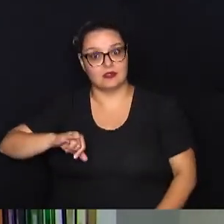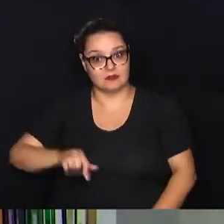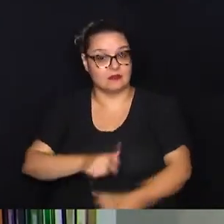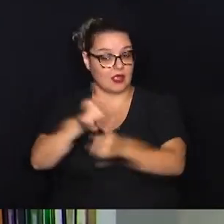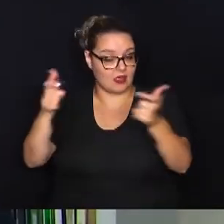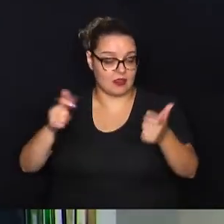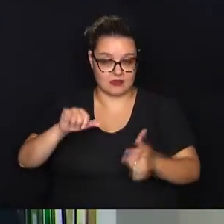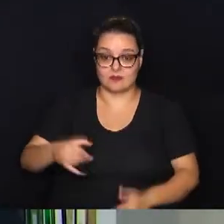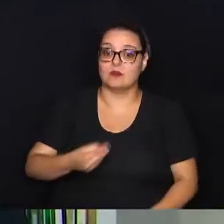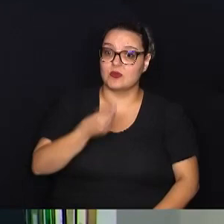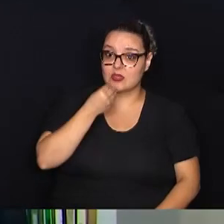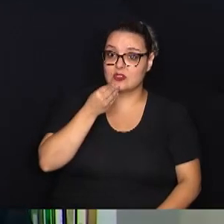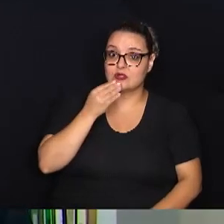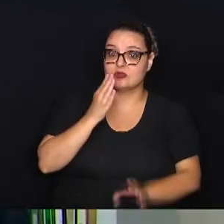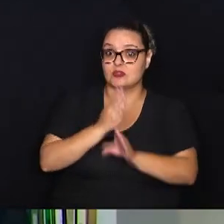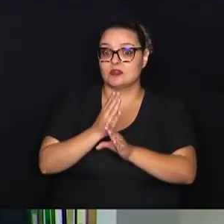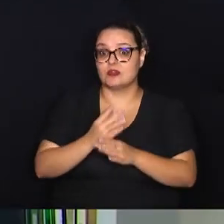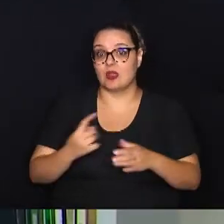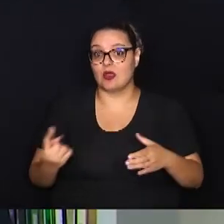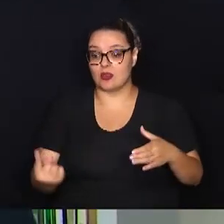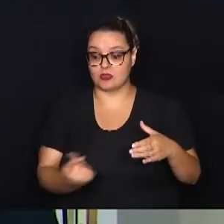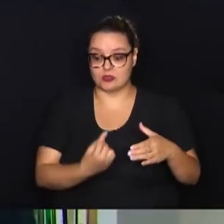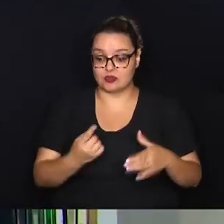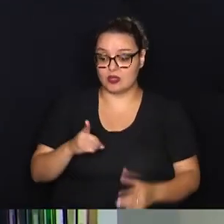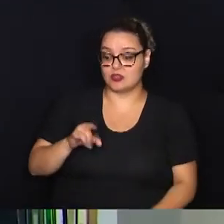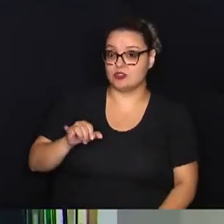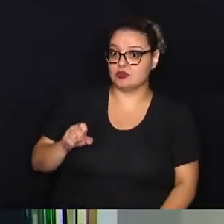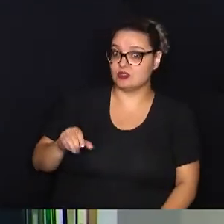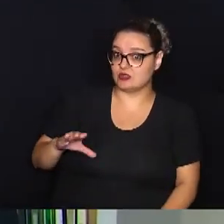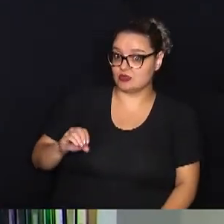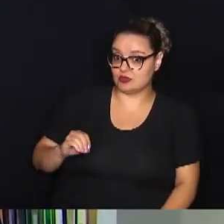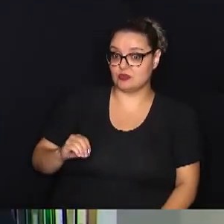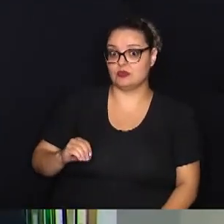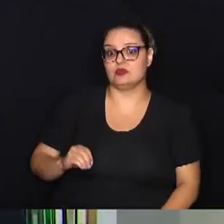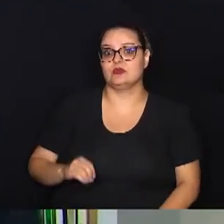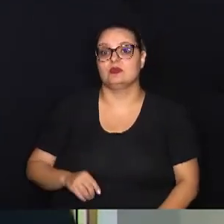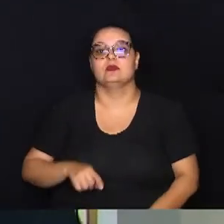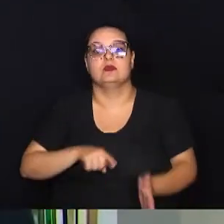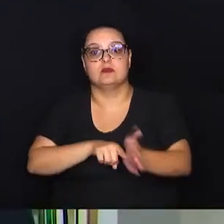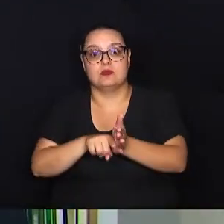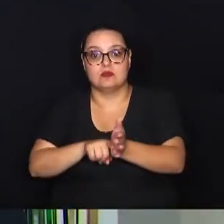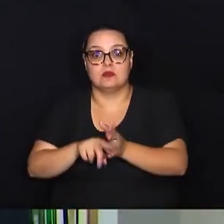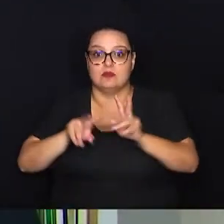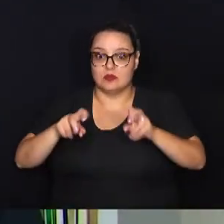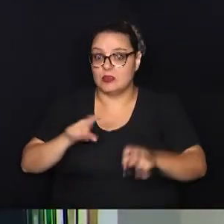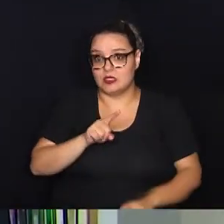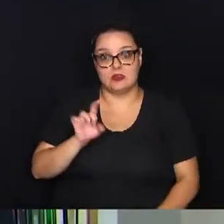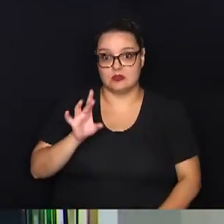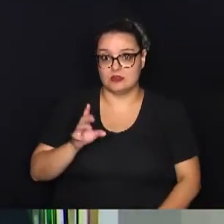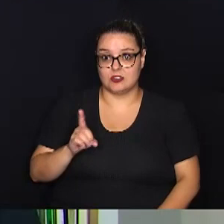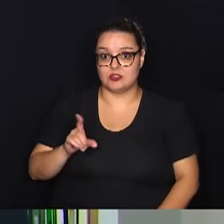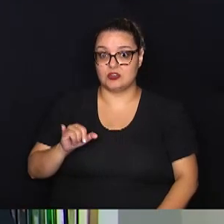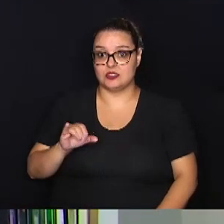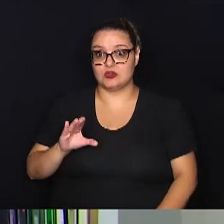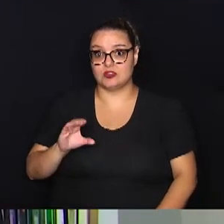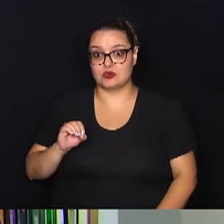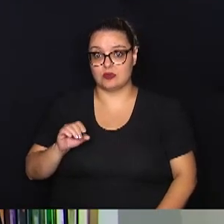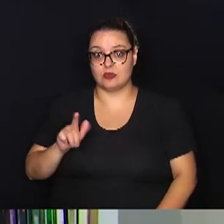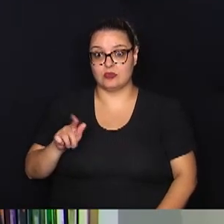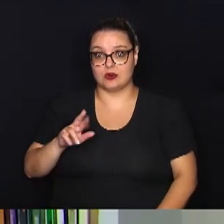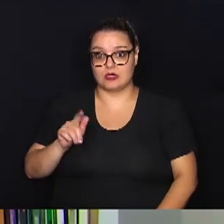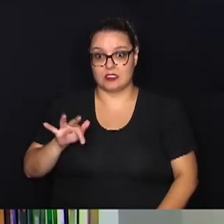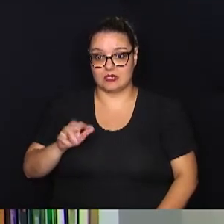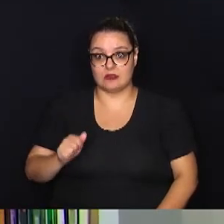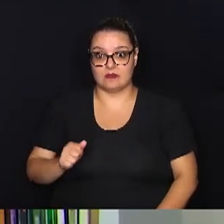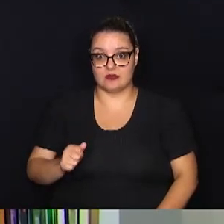gente poder encontrar discos, fazer umas pesquisas a respeito de não só de discografia e tudo mais, mas